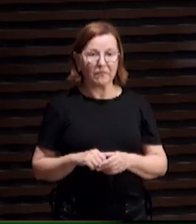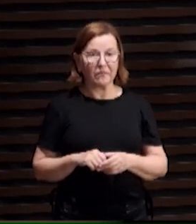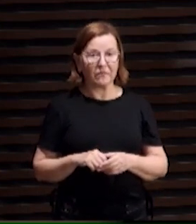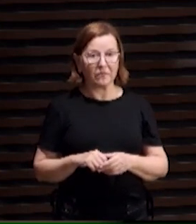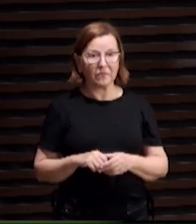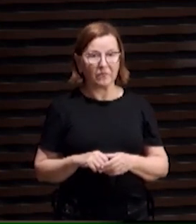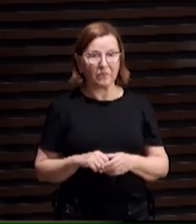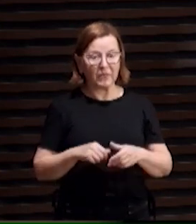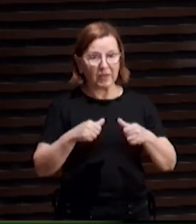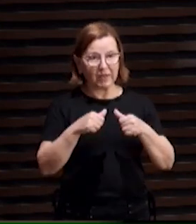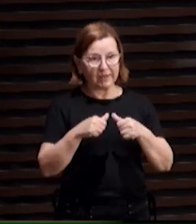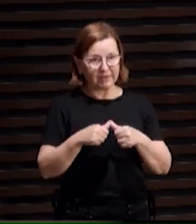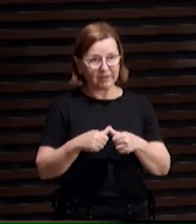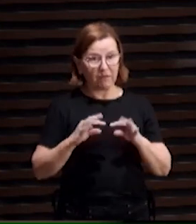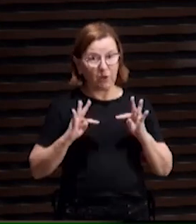Estavam todos lá